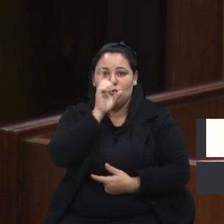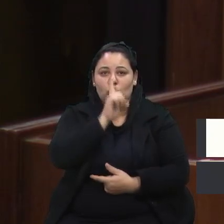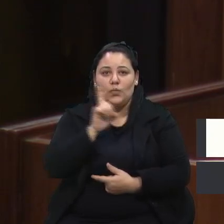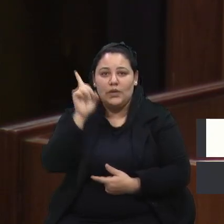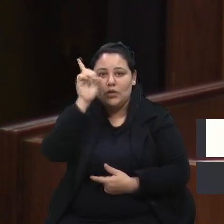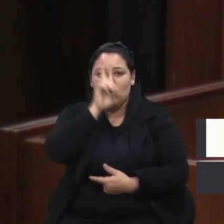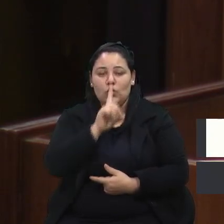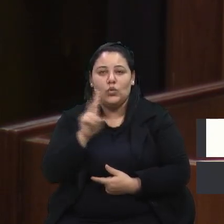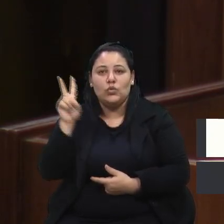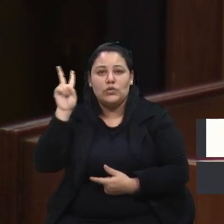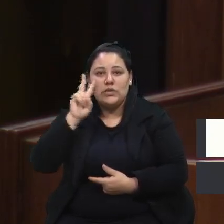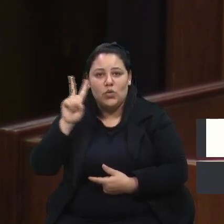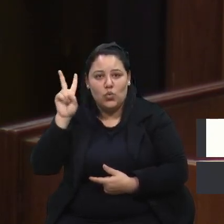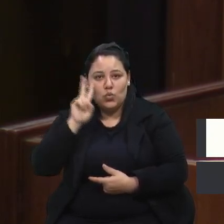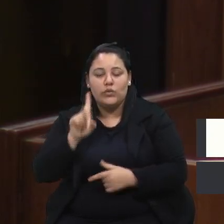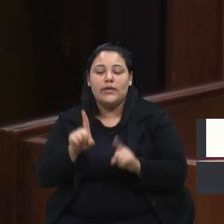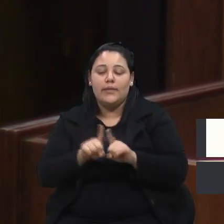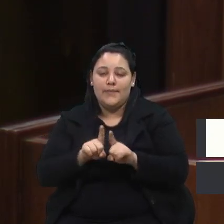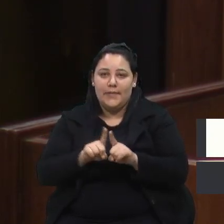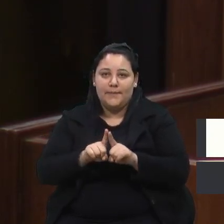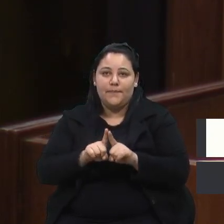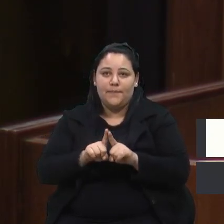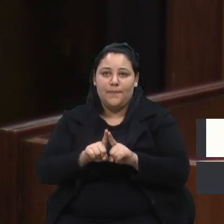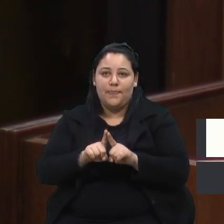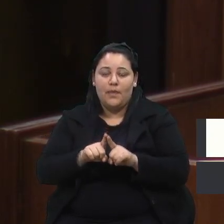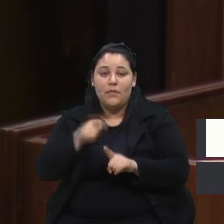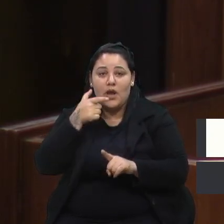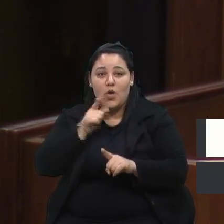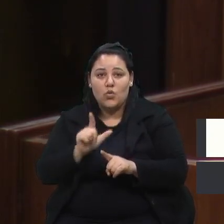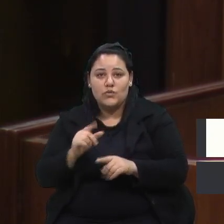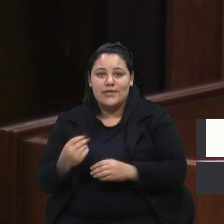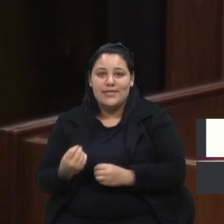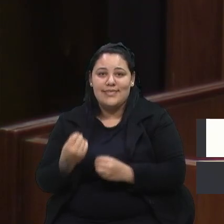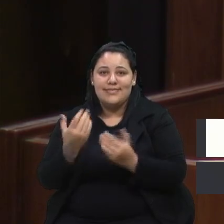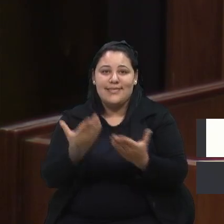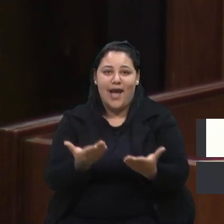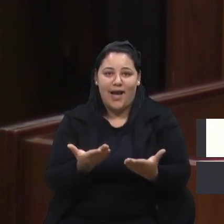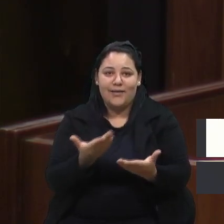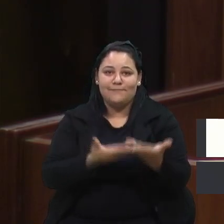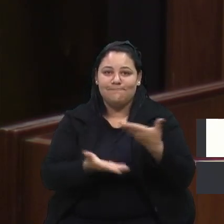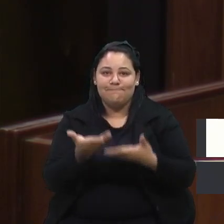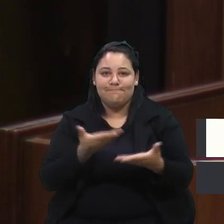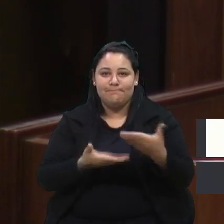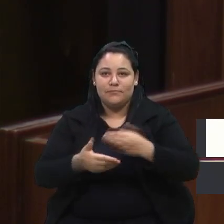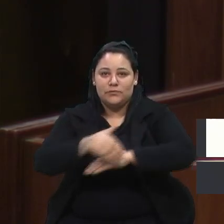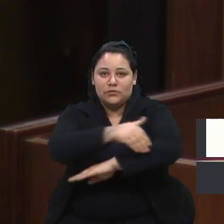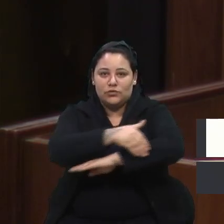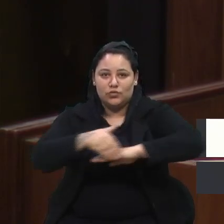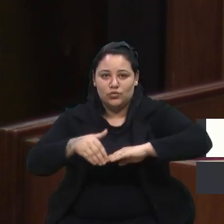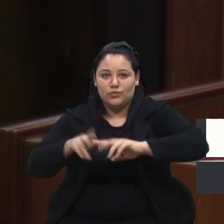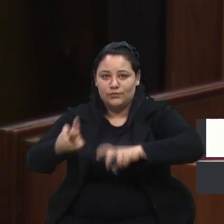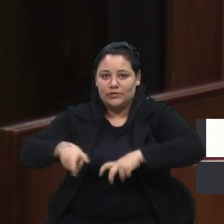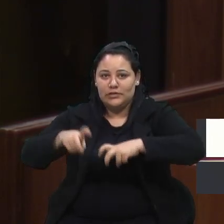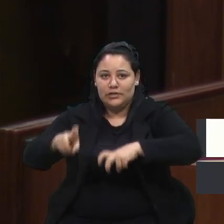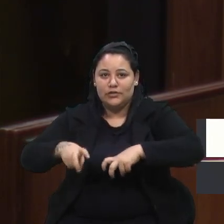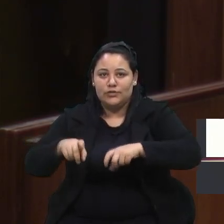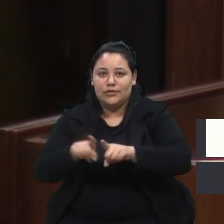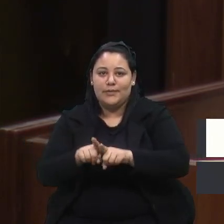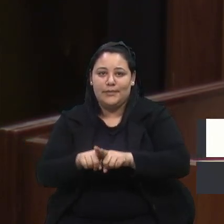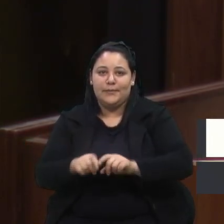o subprefeito, para poder dar condições de tráfego aí nas nossas vias aí do interior, nosso